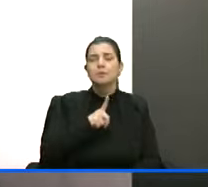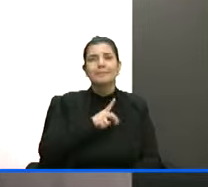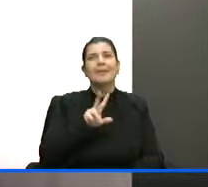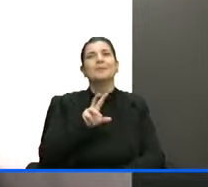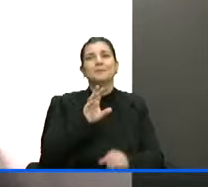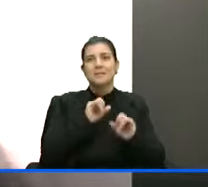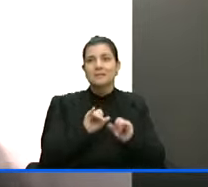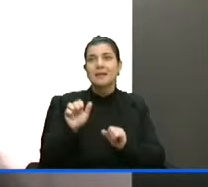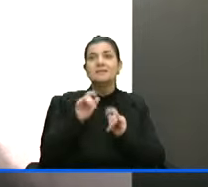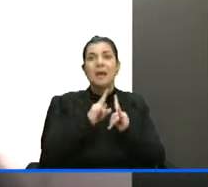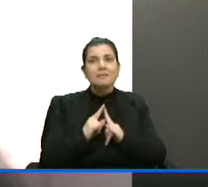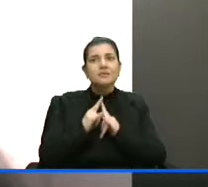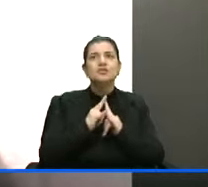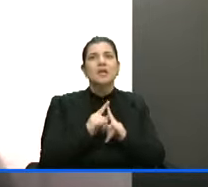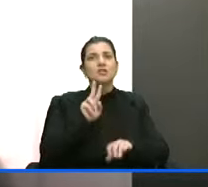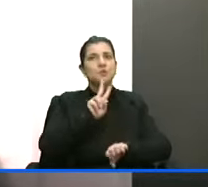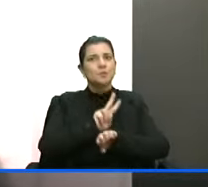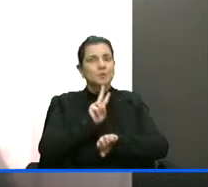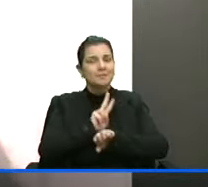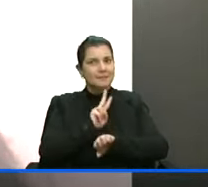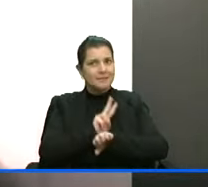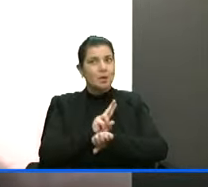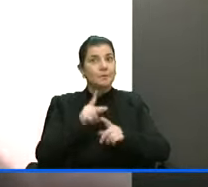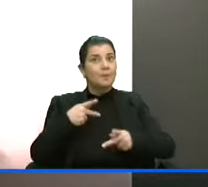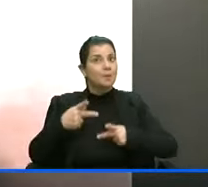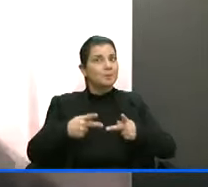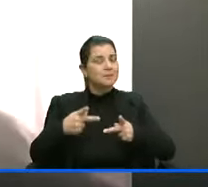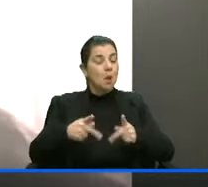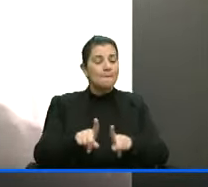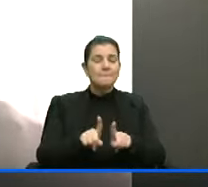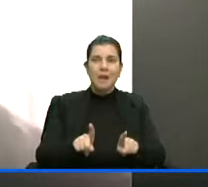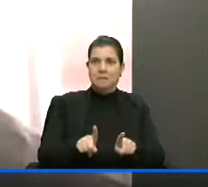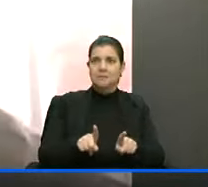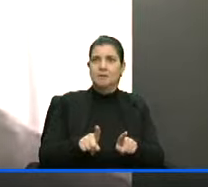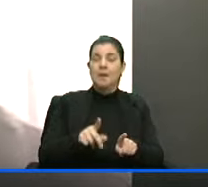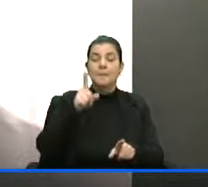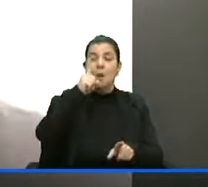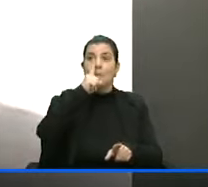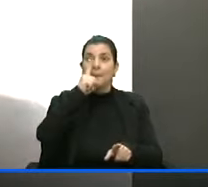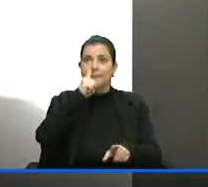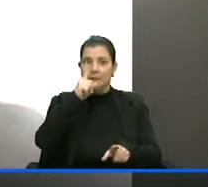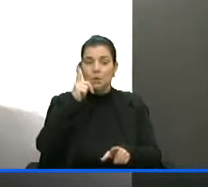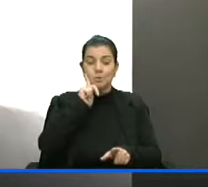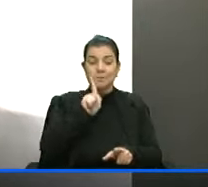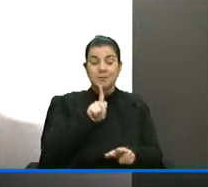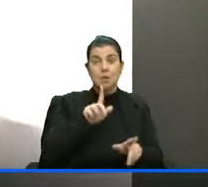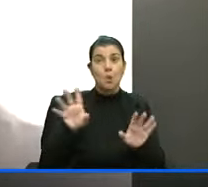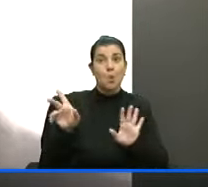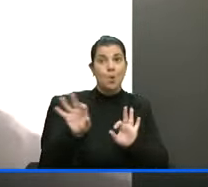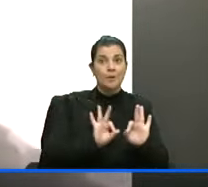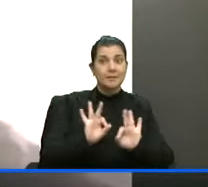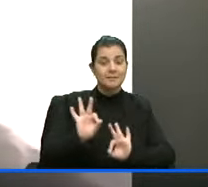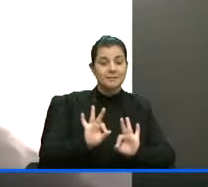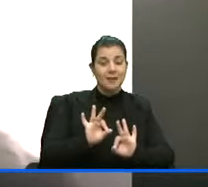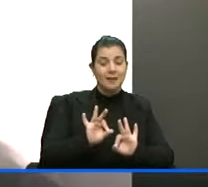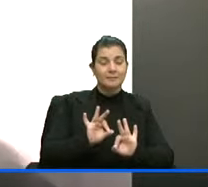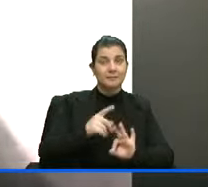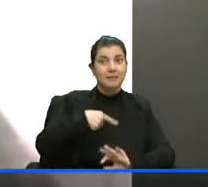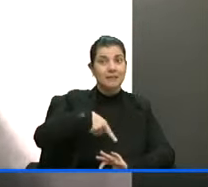proteção, de defesa da população. Mas para uma mãe chegar a se organizar para chegar aí,